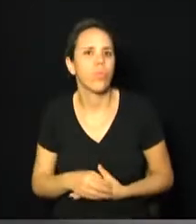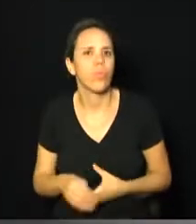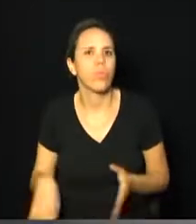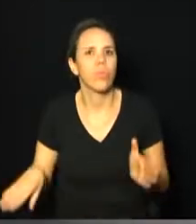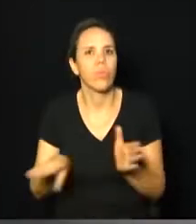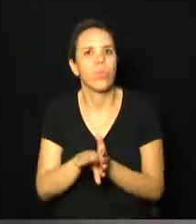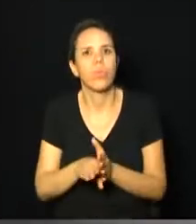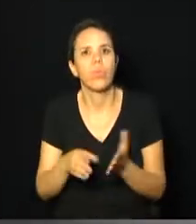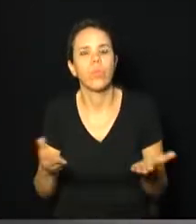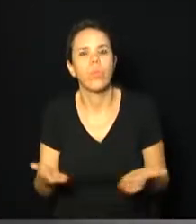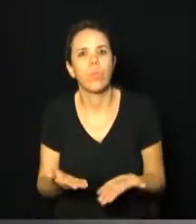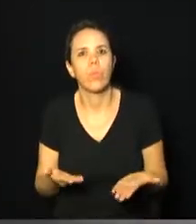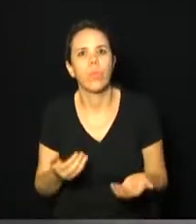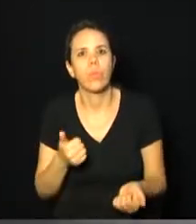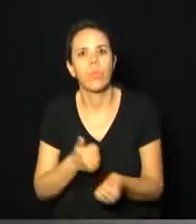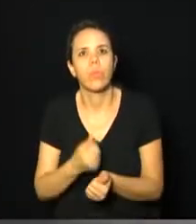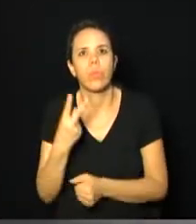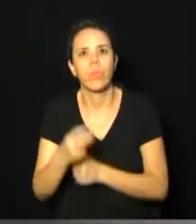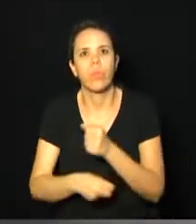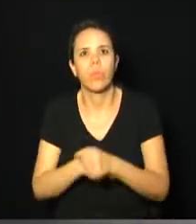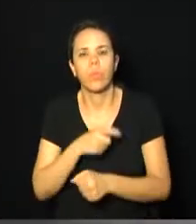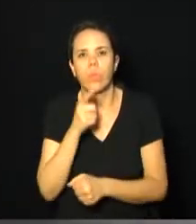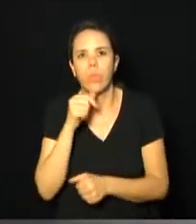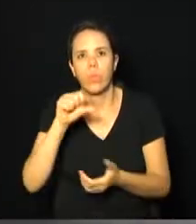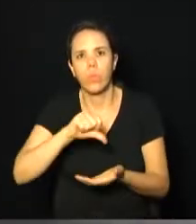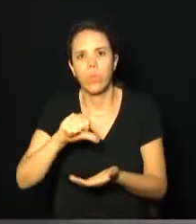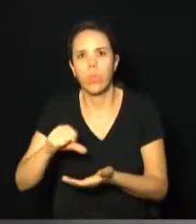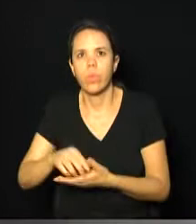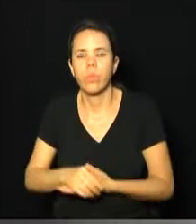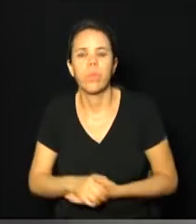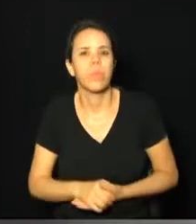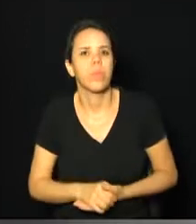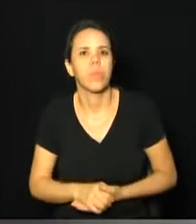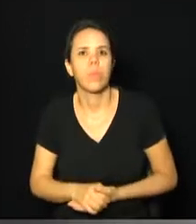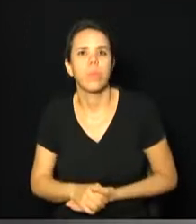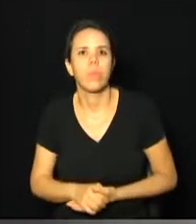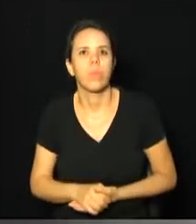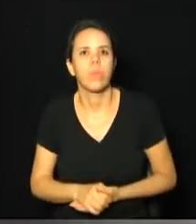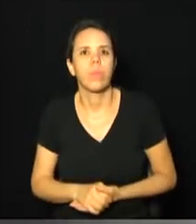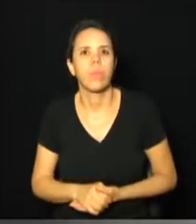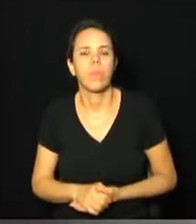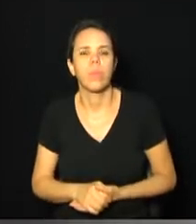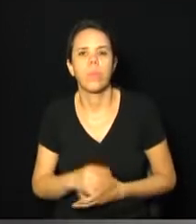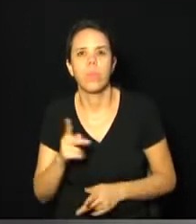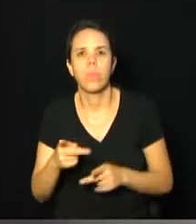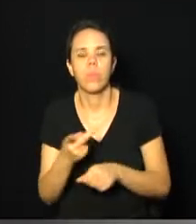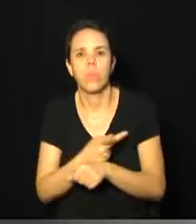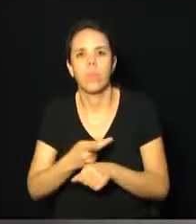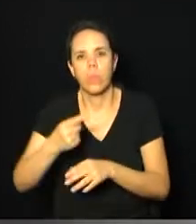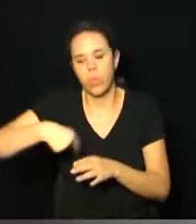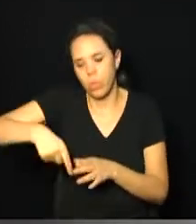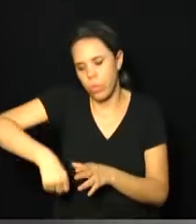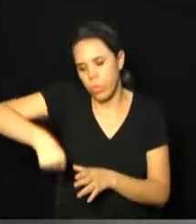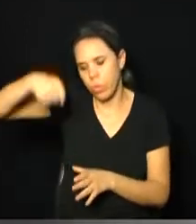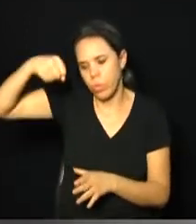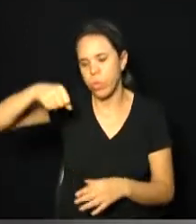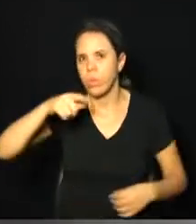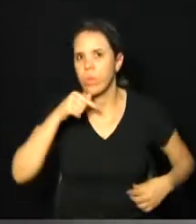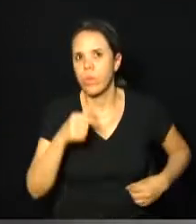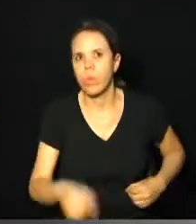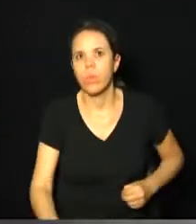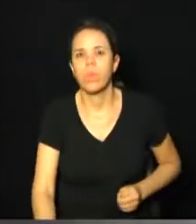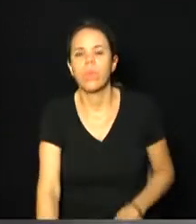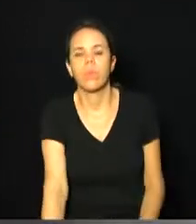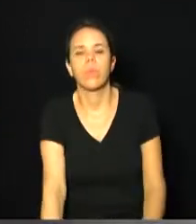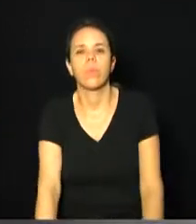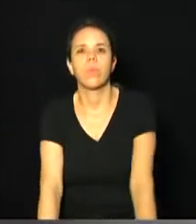chegada, que vai chegar, acho que daqui uns 1 ou 2 anos, a água na região, muita gente está correndo atrás de furar poço artesiano.